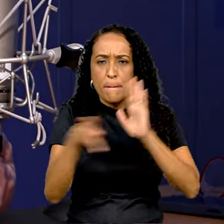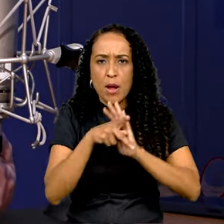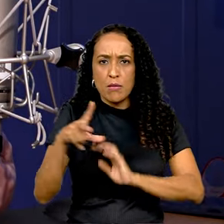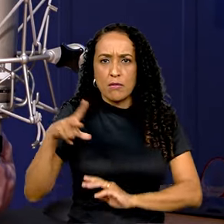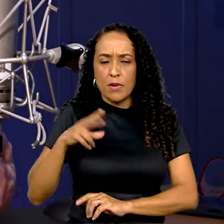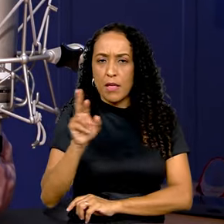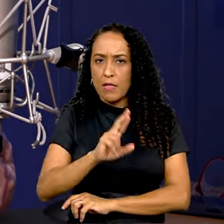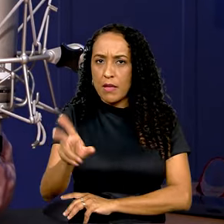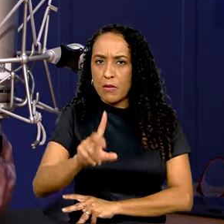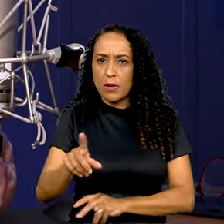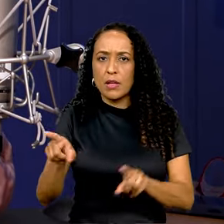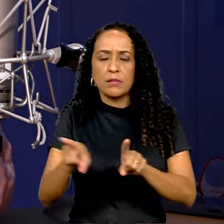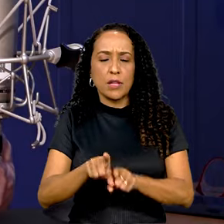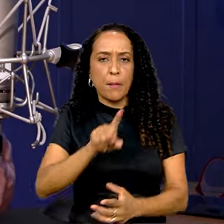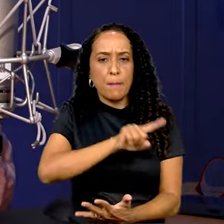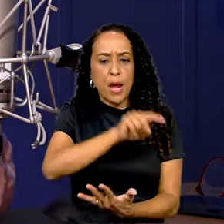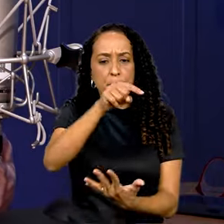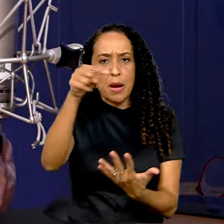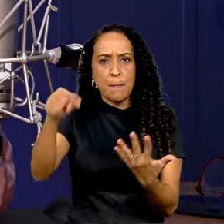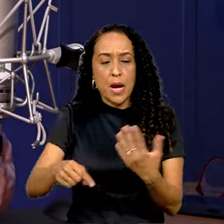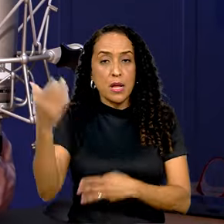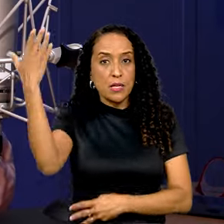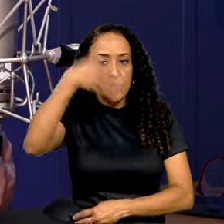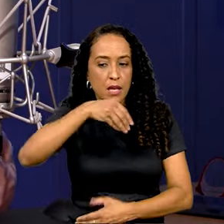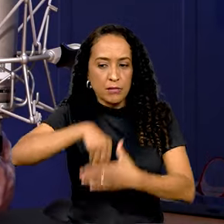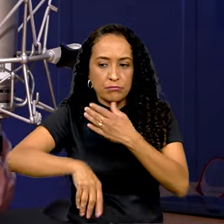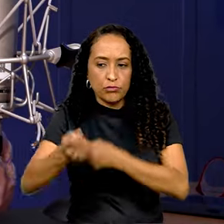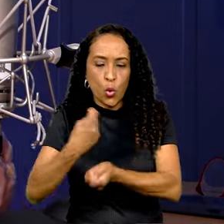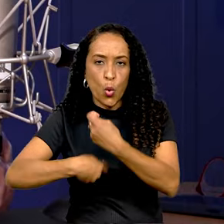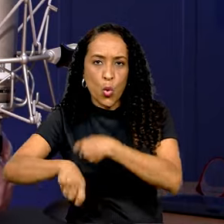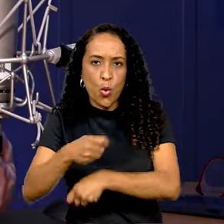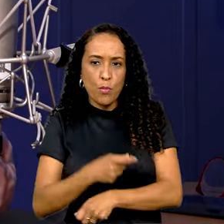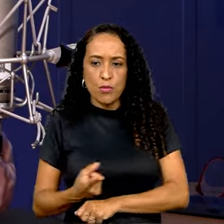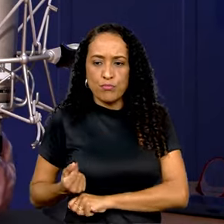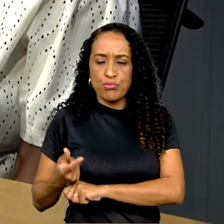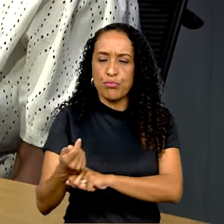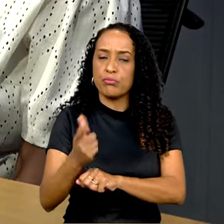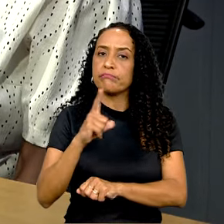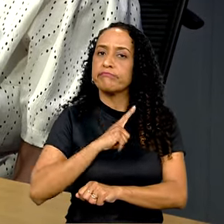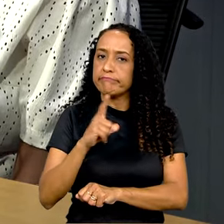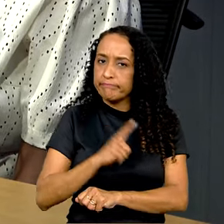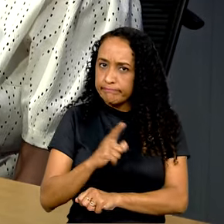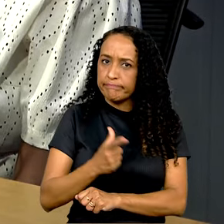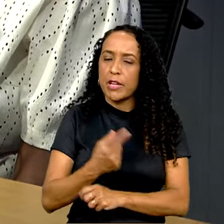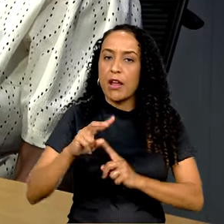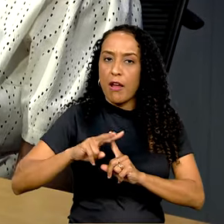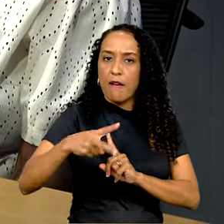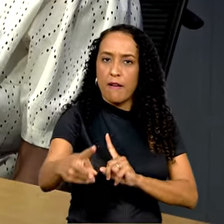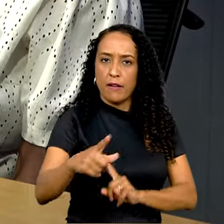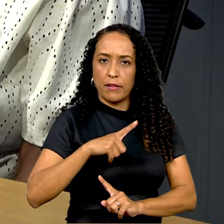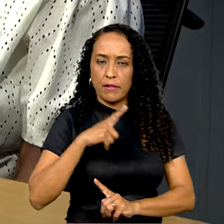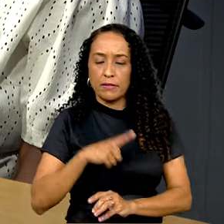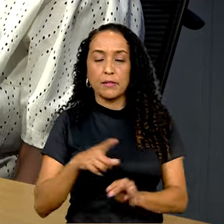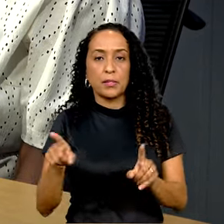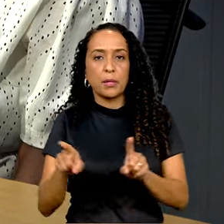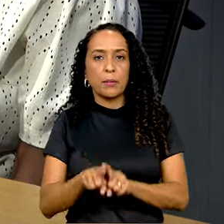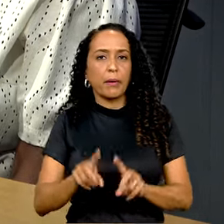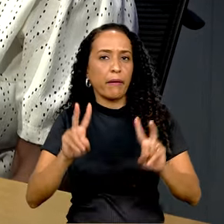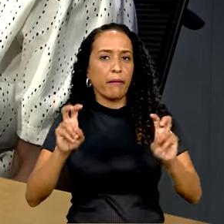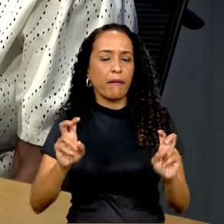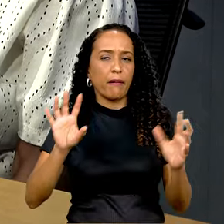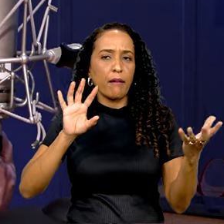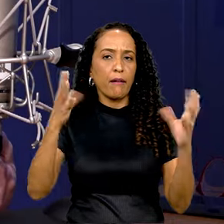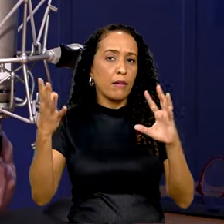privado ele tem assuntos sérios na economia nos custos ele tem muitos muitos efeitos a questão de